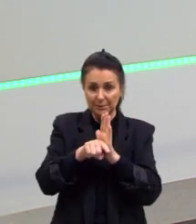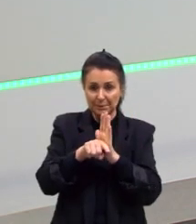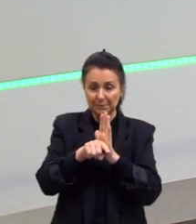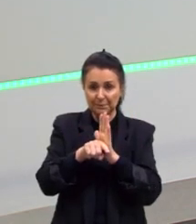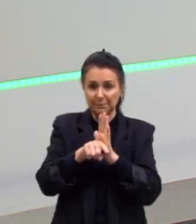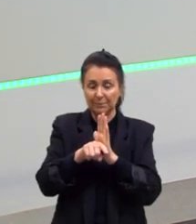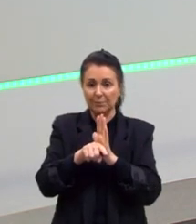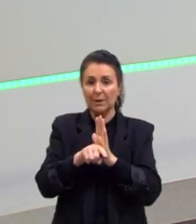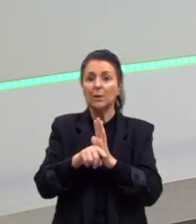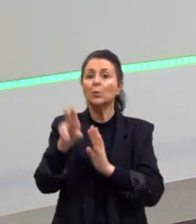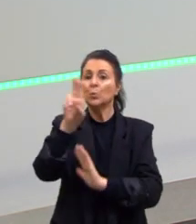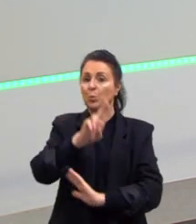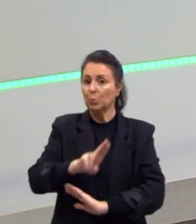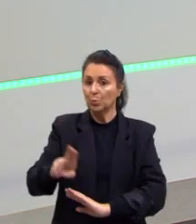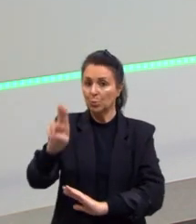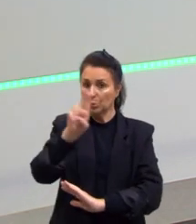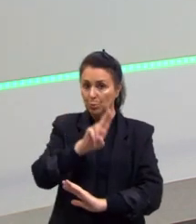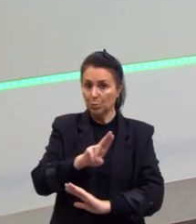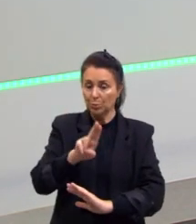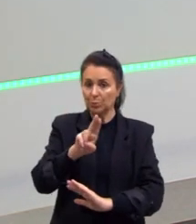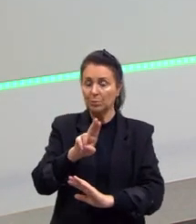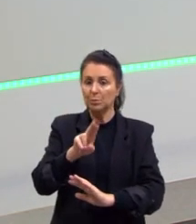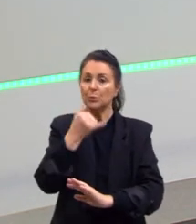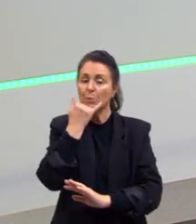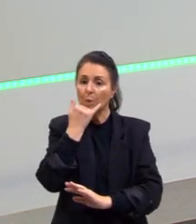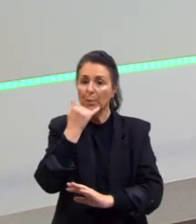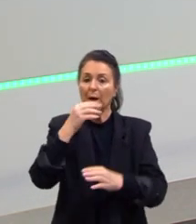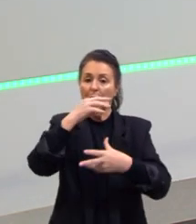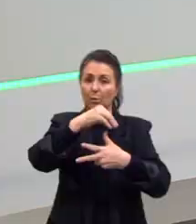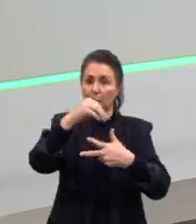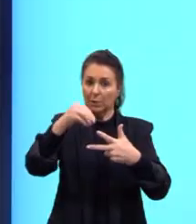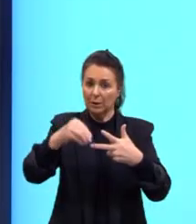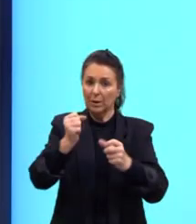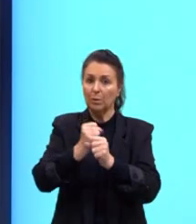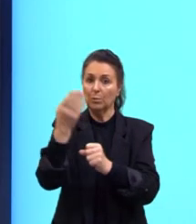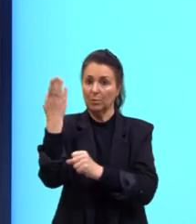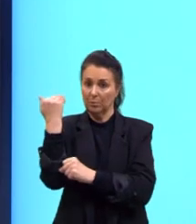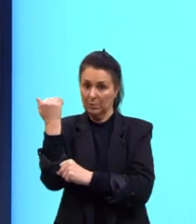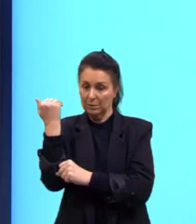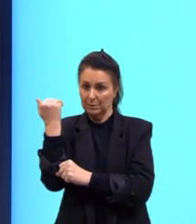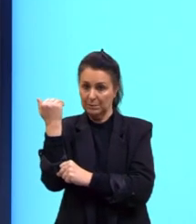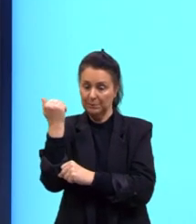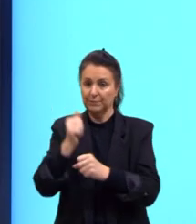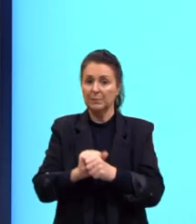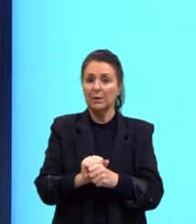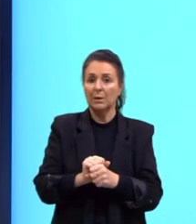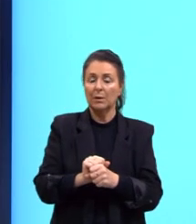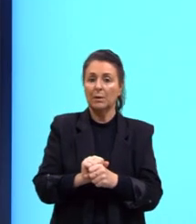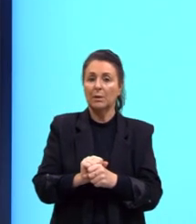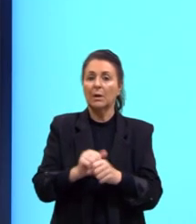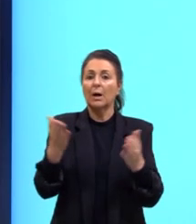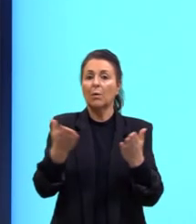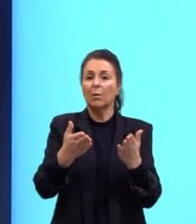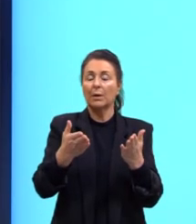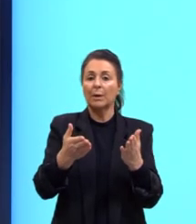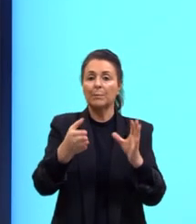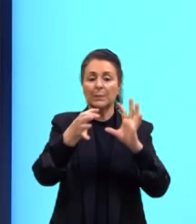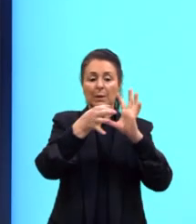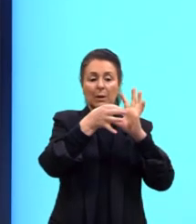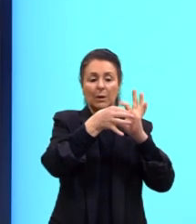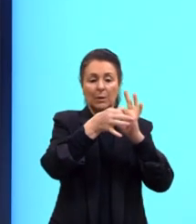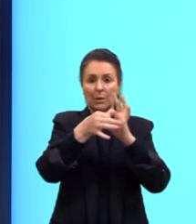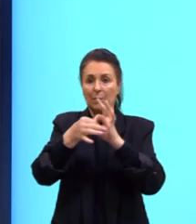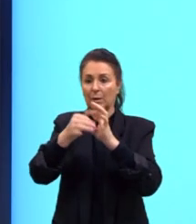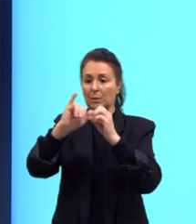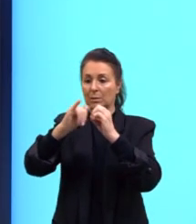da reaplicação né do Enem do ano passado também prova amarela trouxe o seguinte essa aqui é de eletrólise céu trouxe um